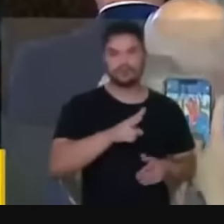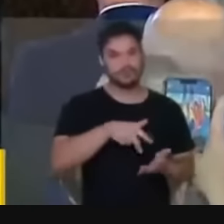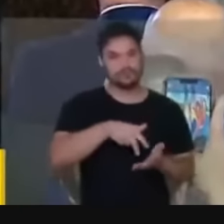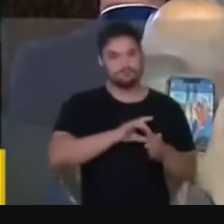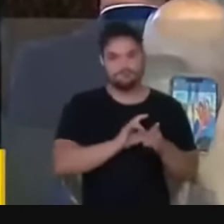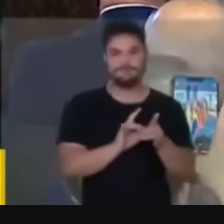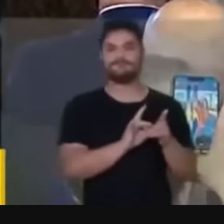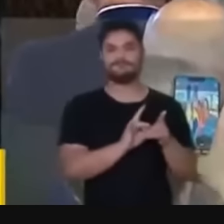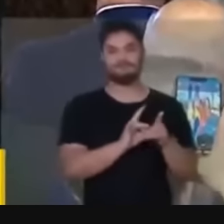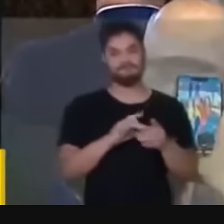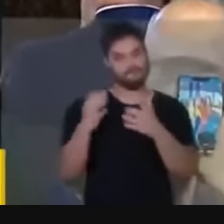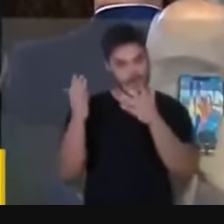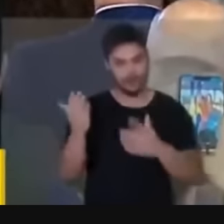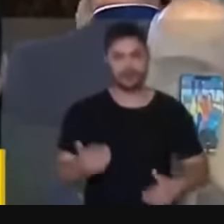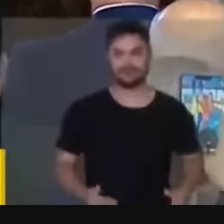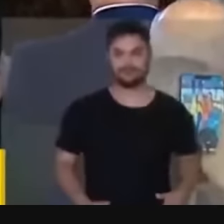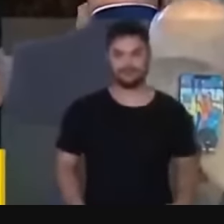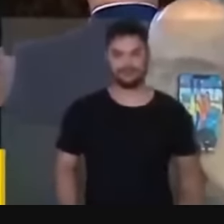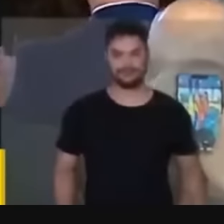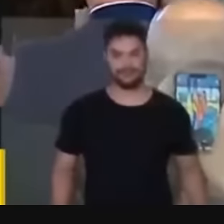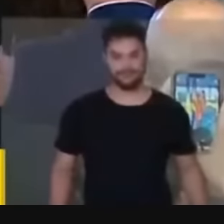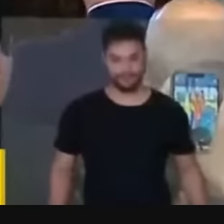Parabéns.